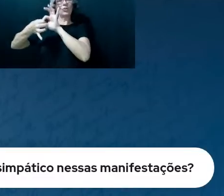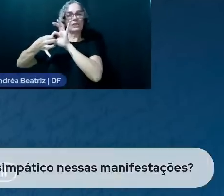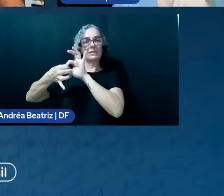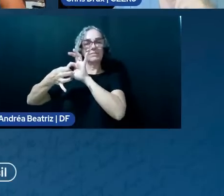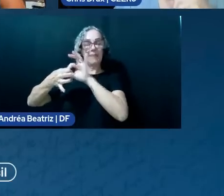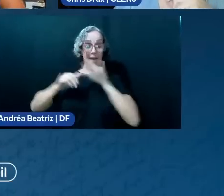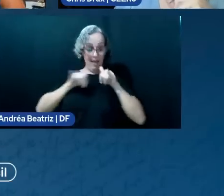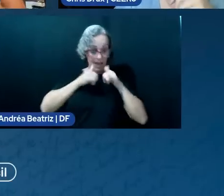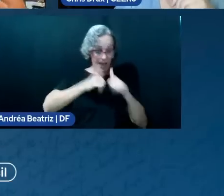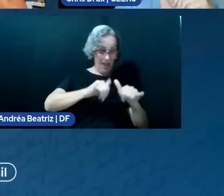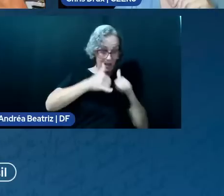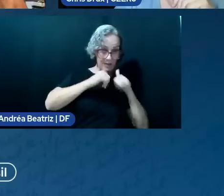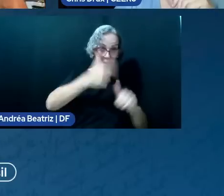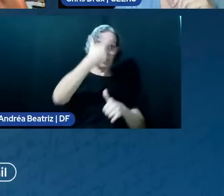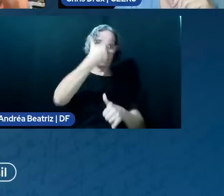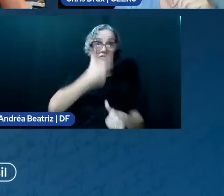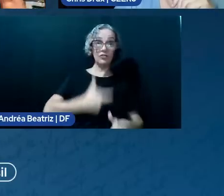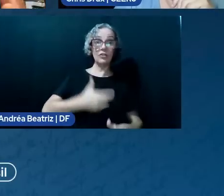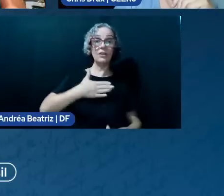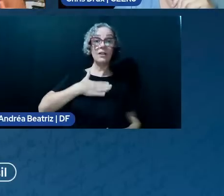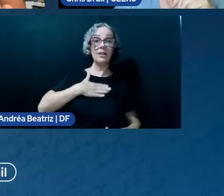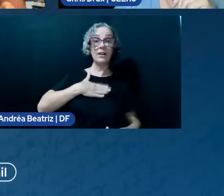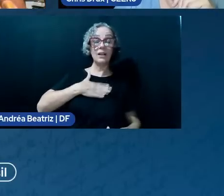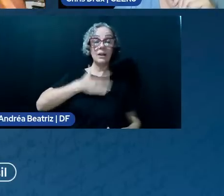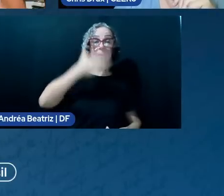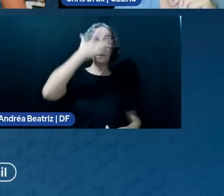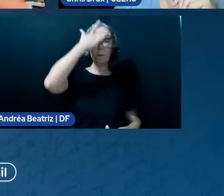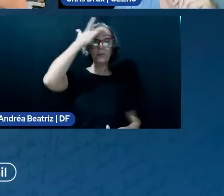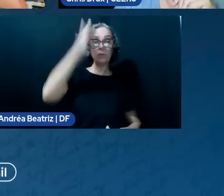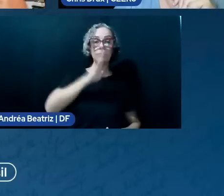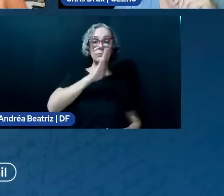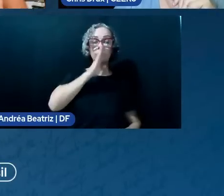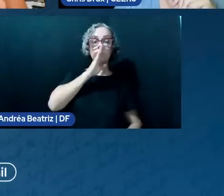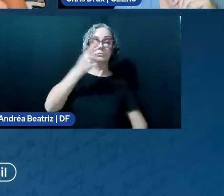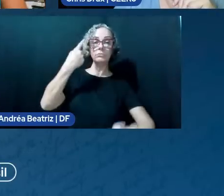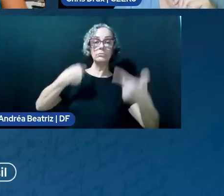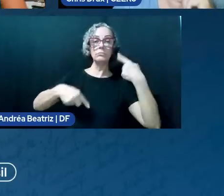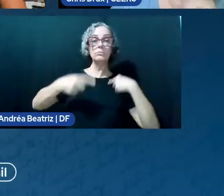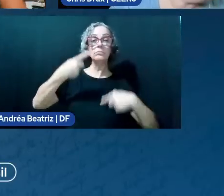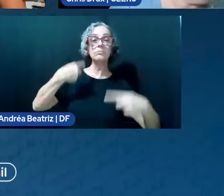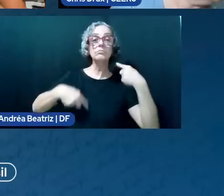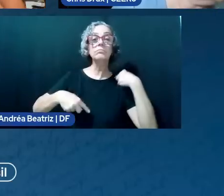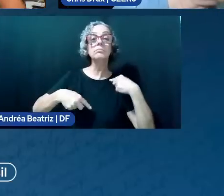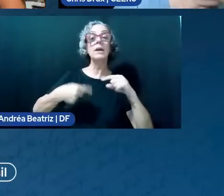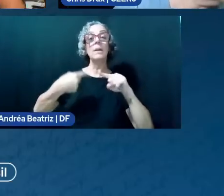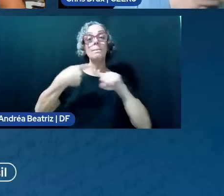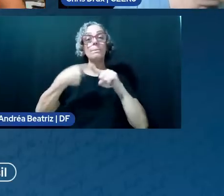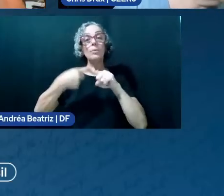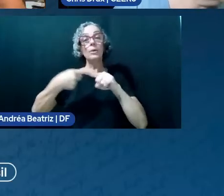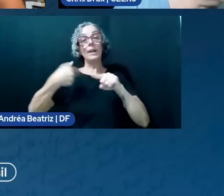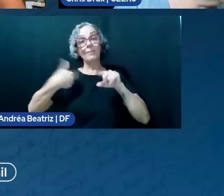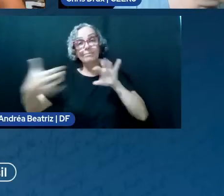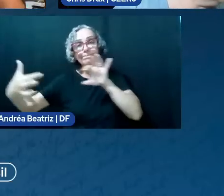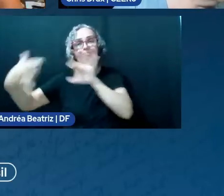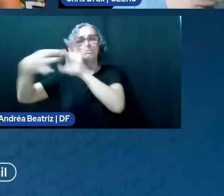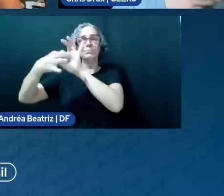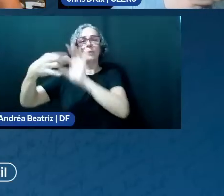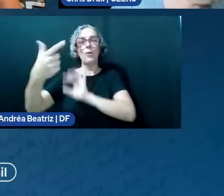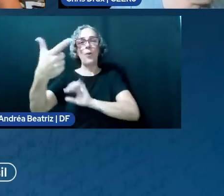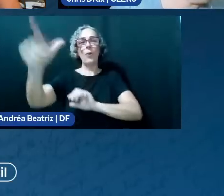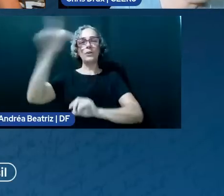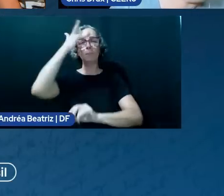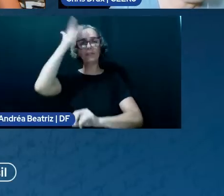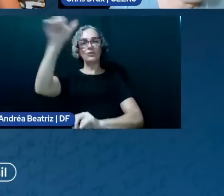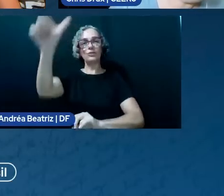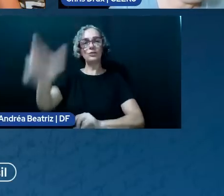energética ocasionada por afinidade. Então, nós sabemos que nesse processo de